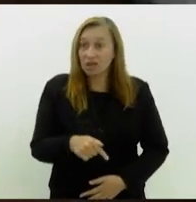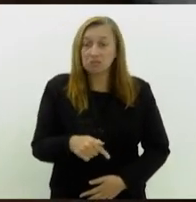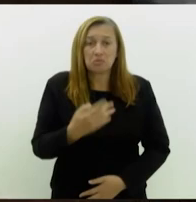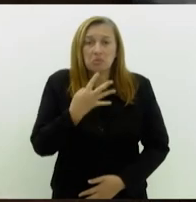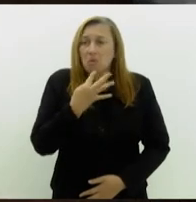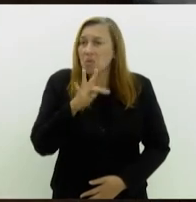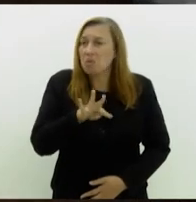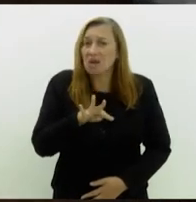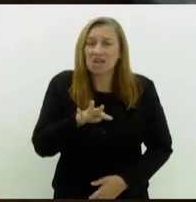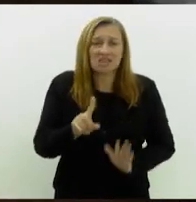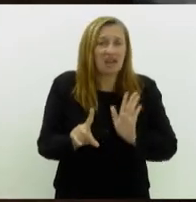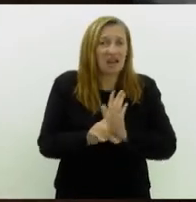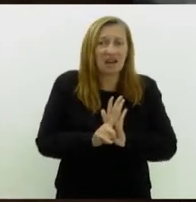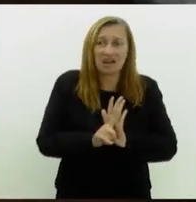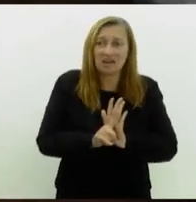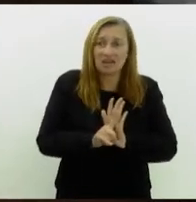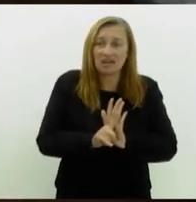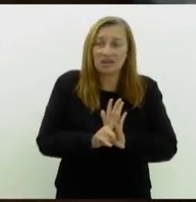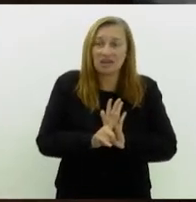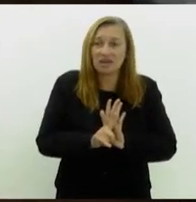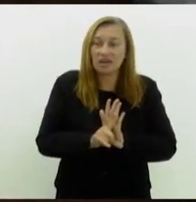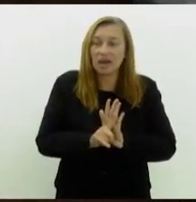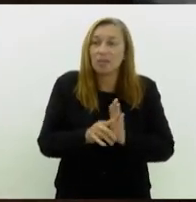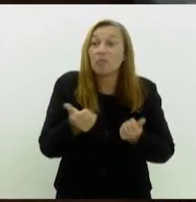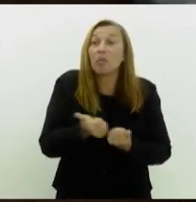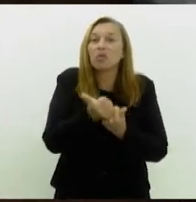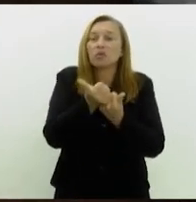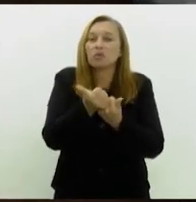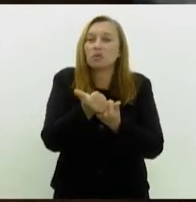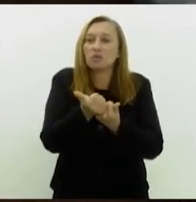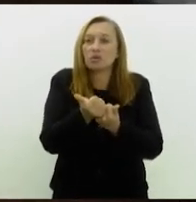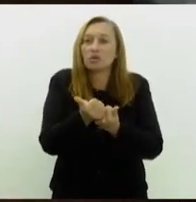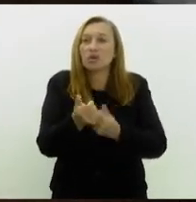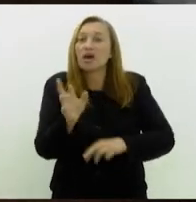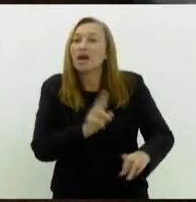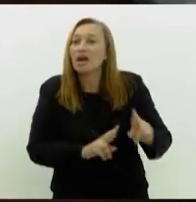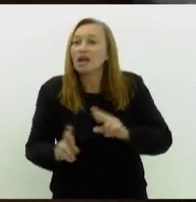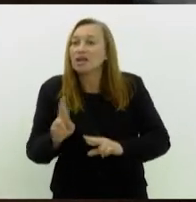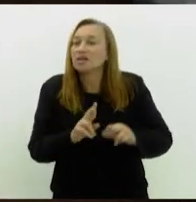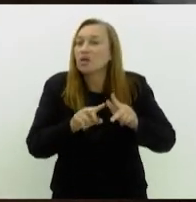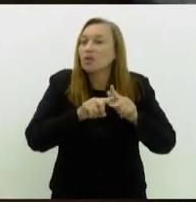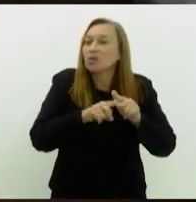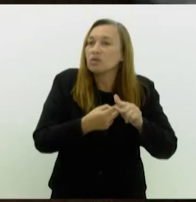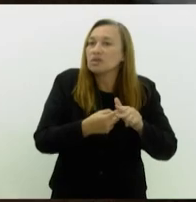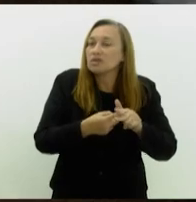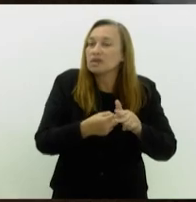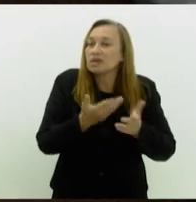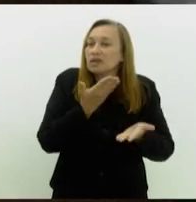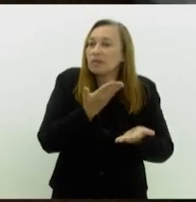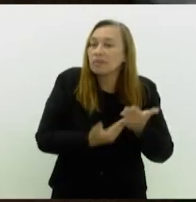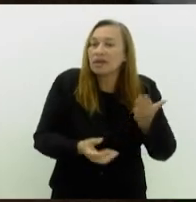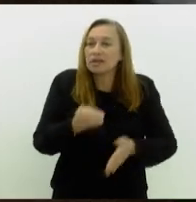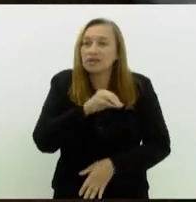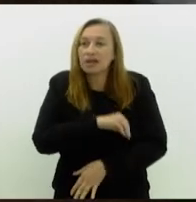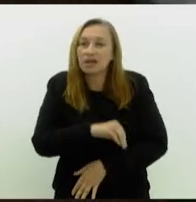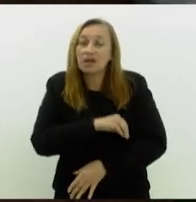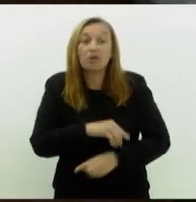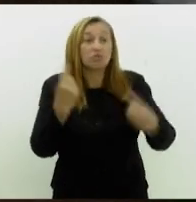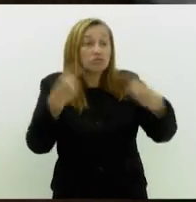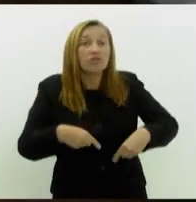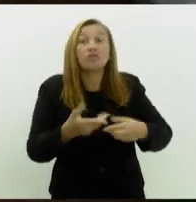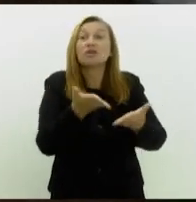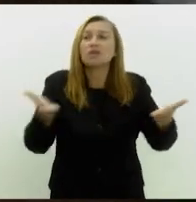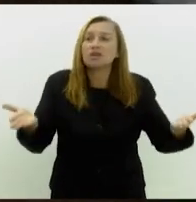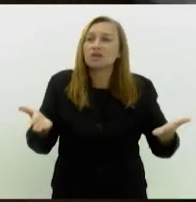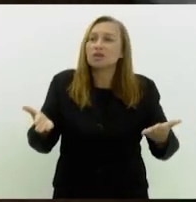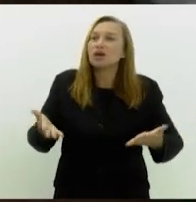conhecimento da lei que amparou a questão relacionada ao reajuste das perdas inflacionárias aqui o desafio